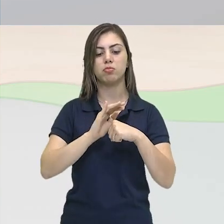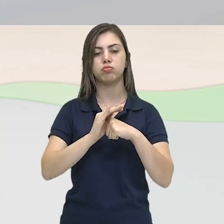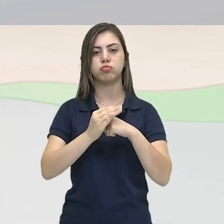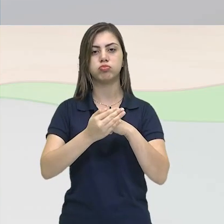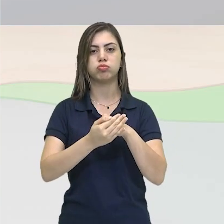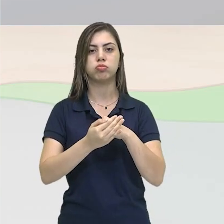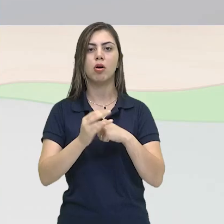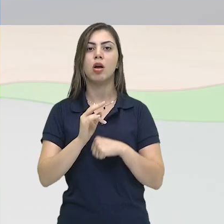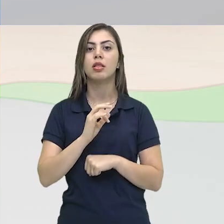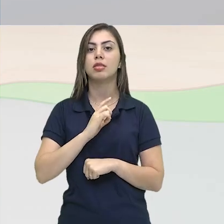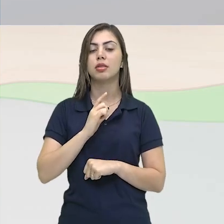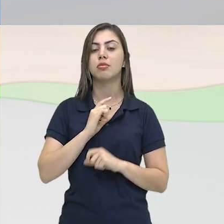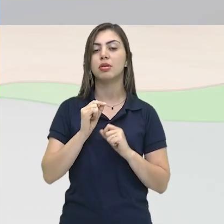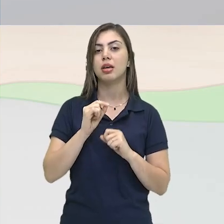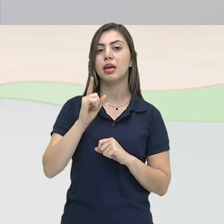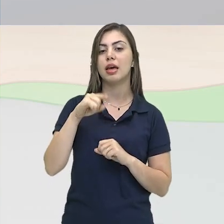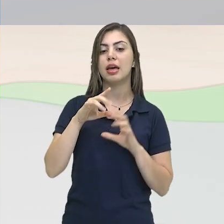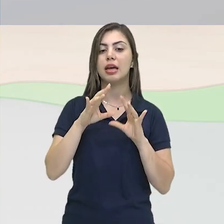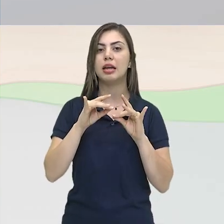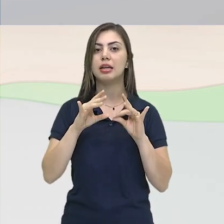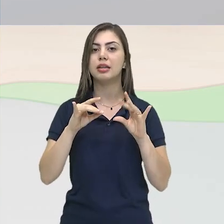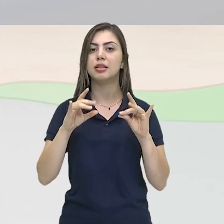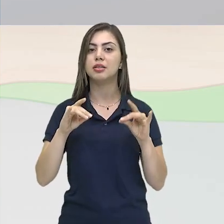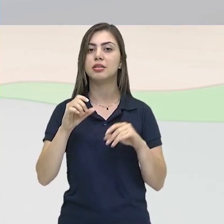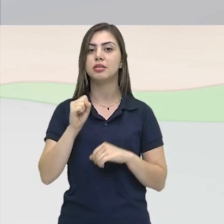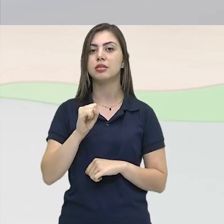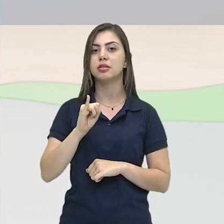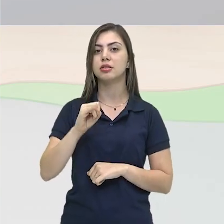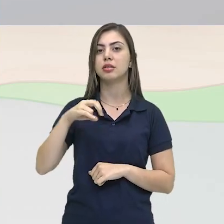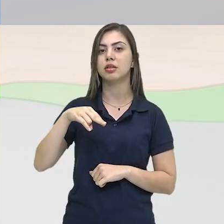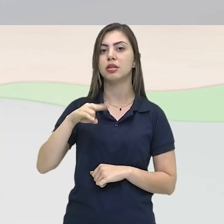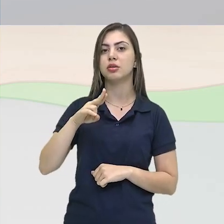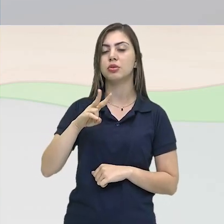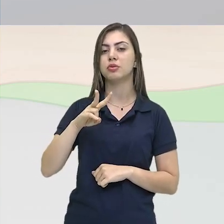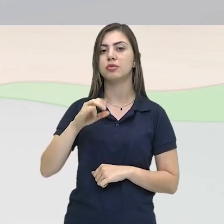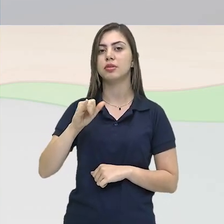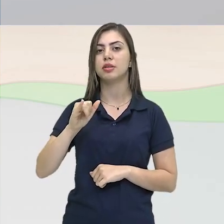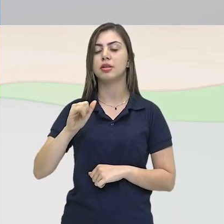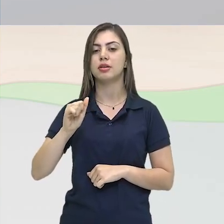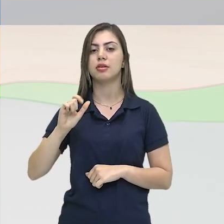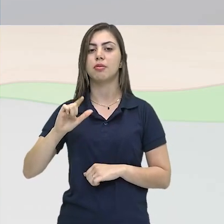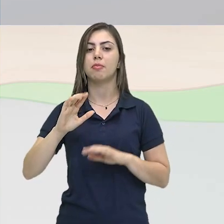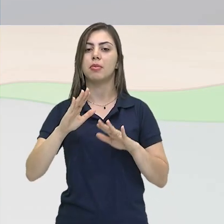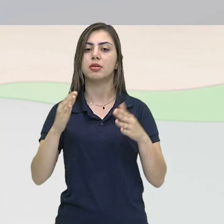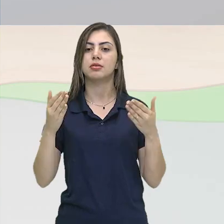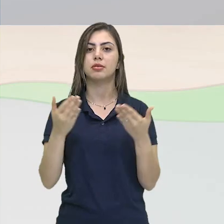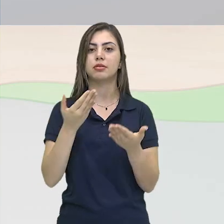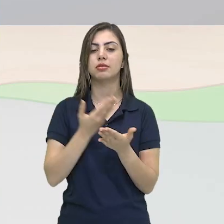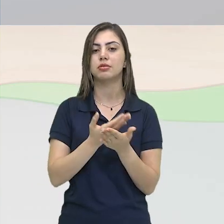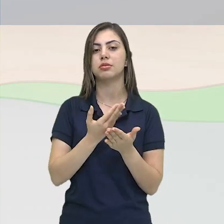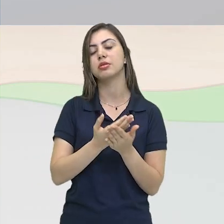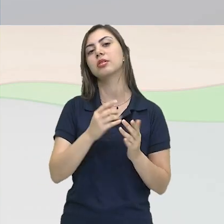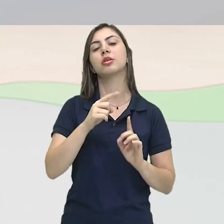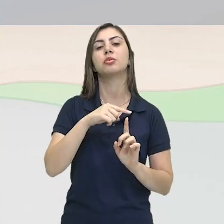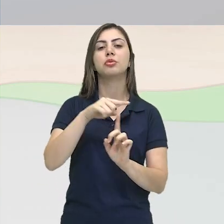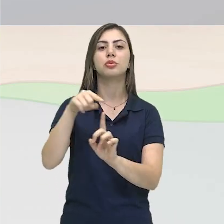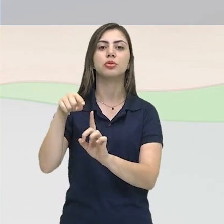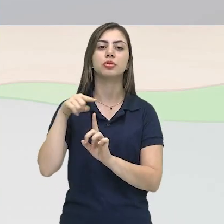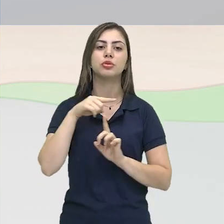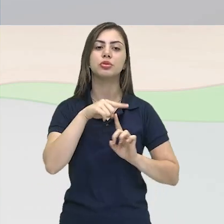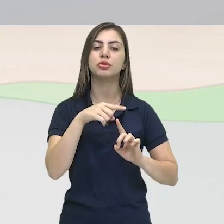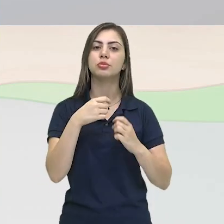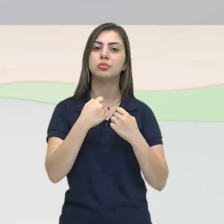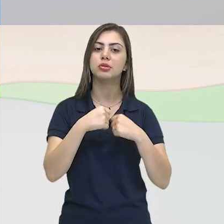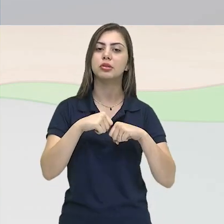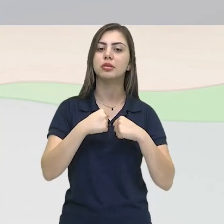nossas articulações. E agora nós vamos ver a classificação das articulações conforme o